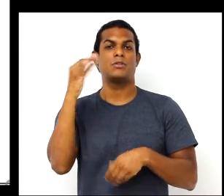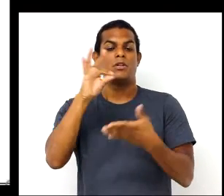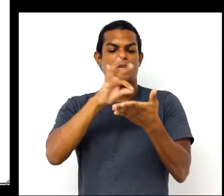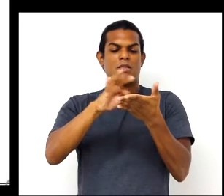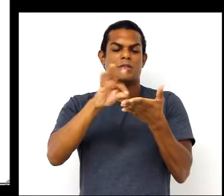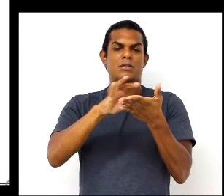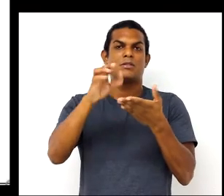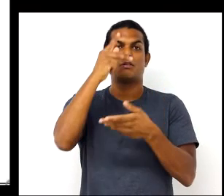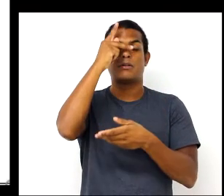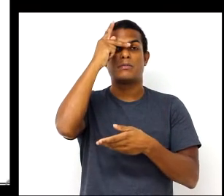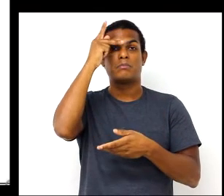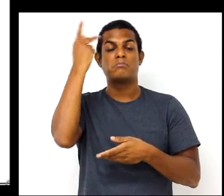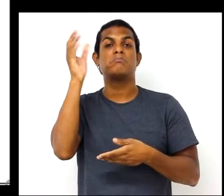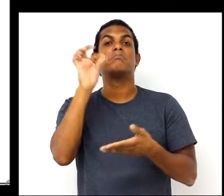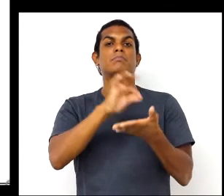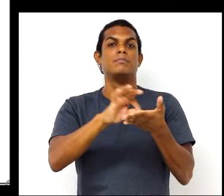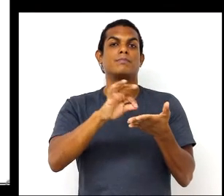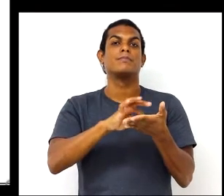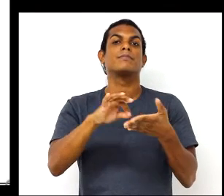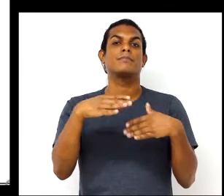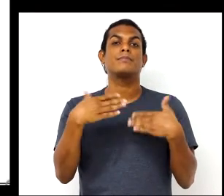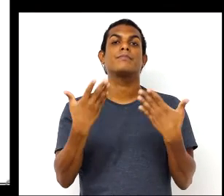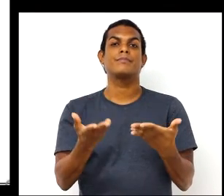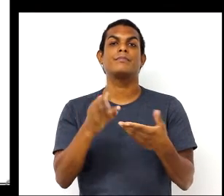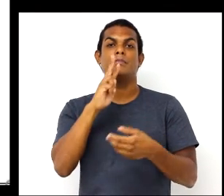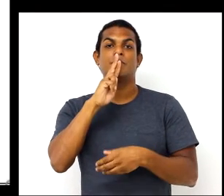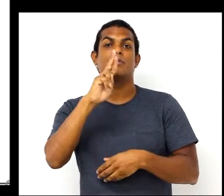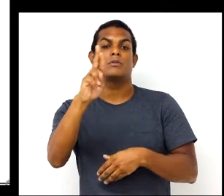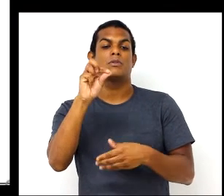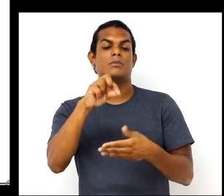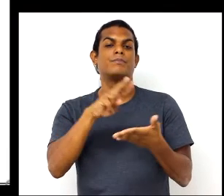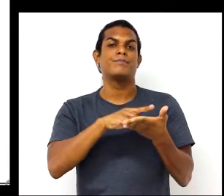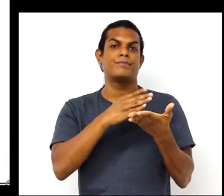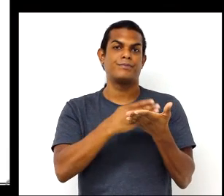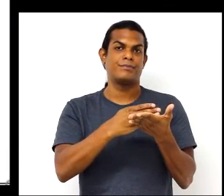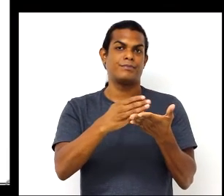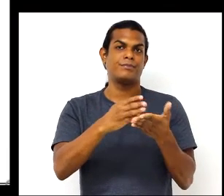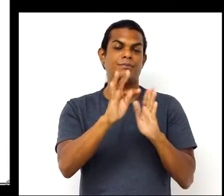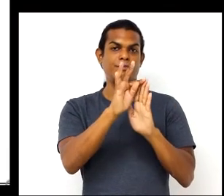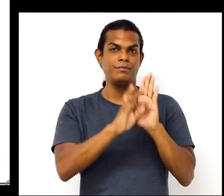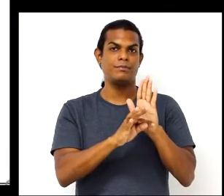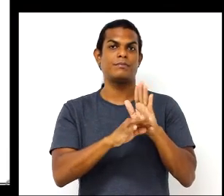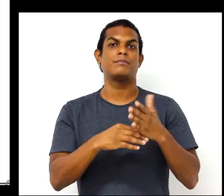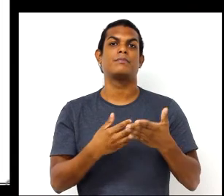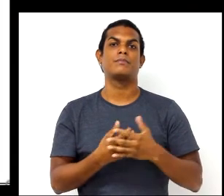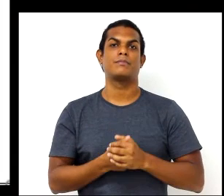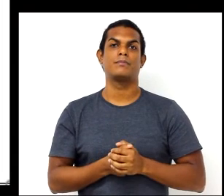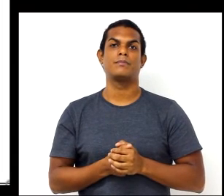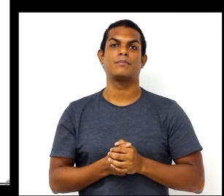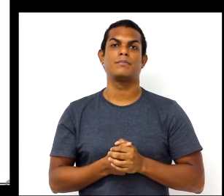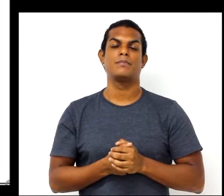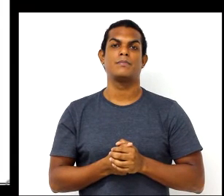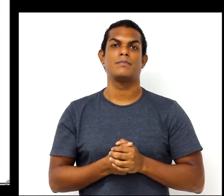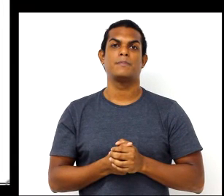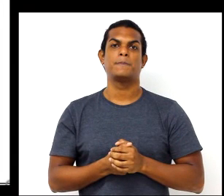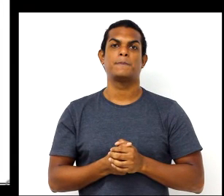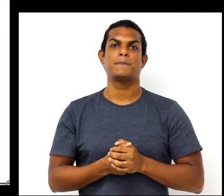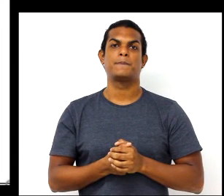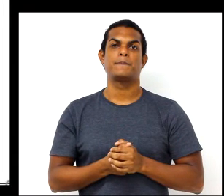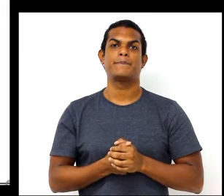resultados. Ou seja, esse tipo de texto, se a gente for olhar com o olhar